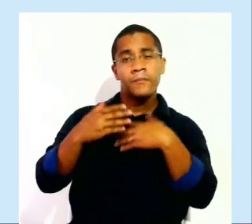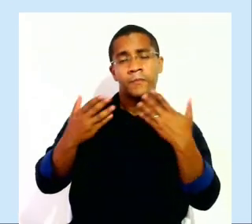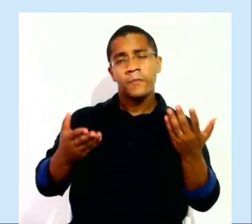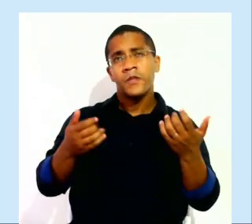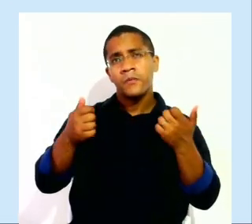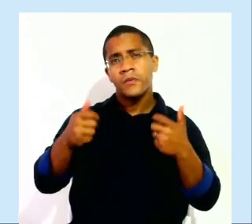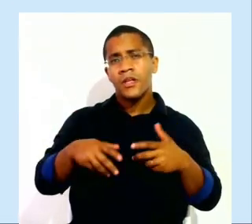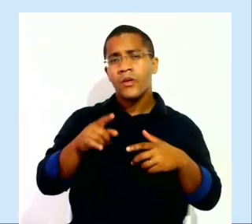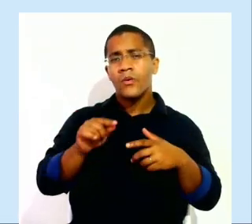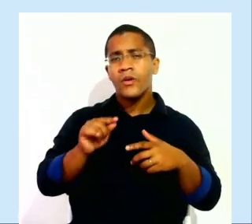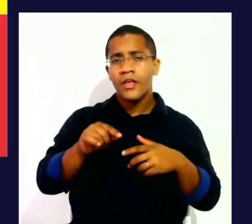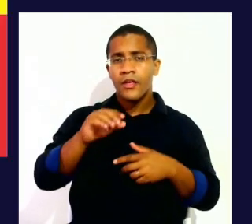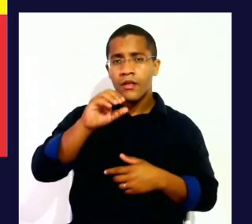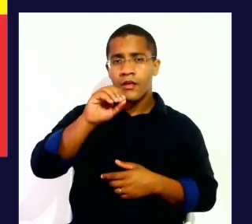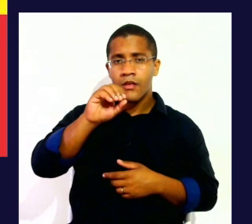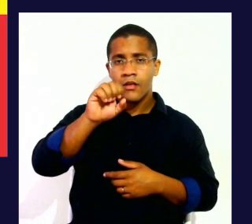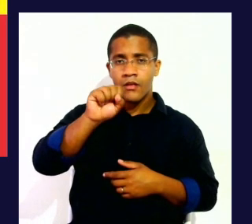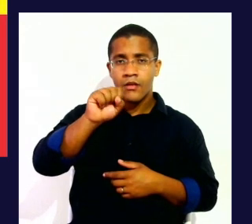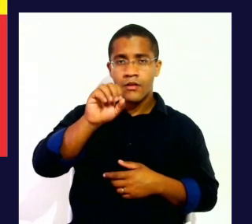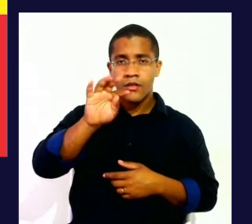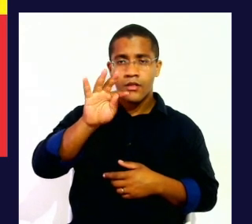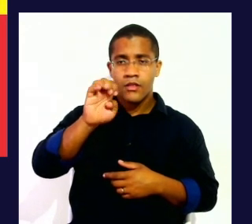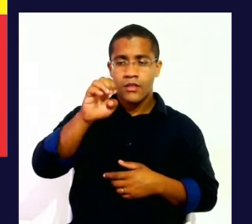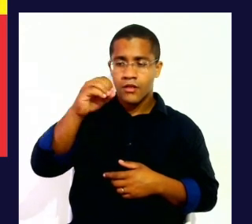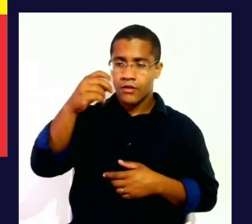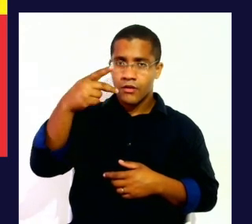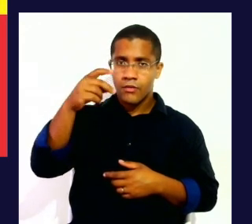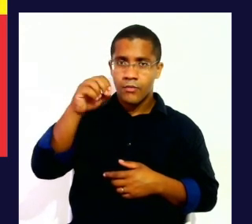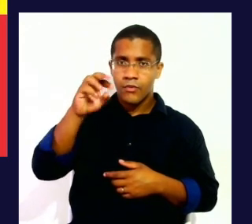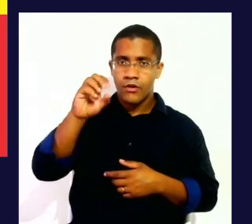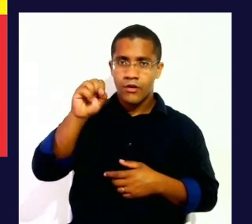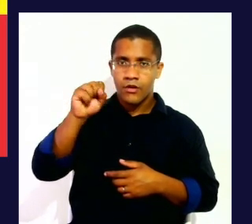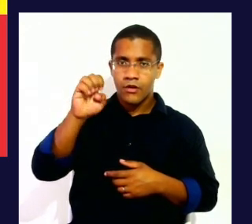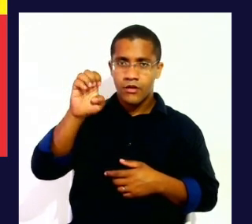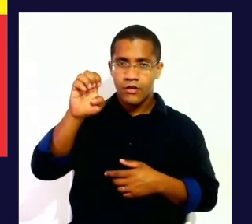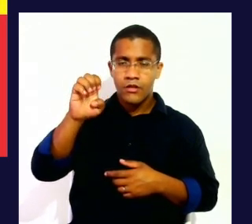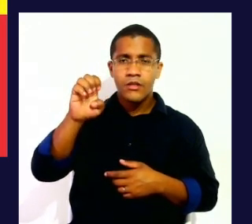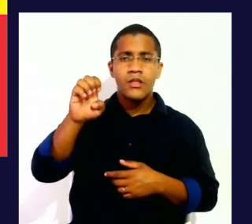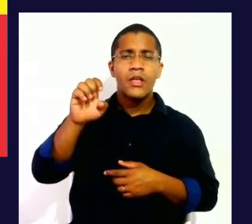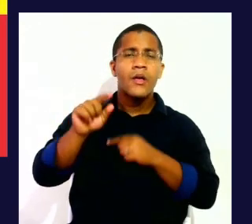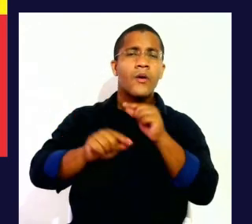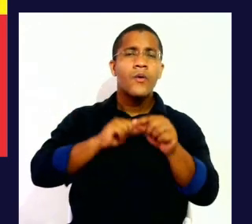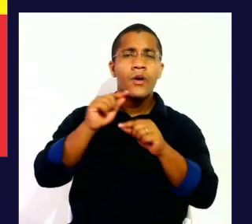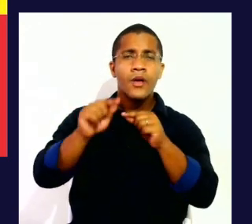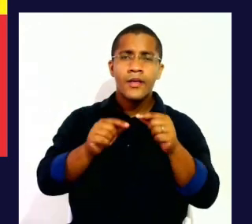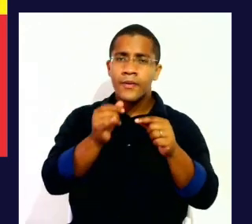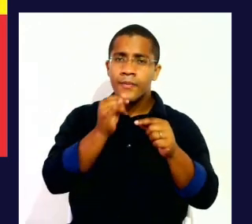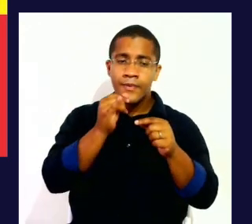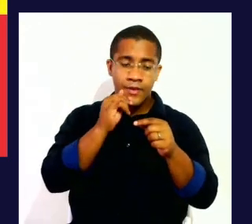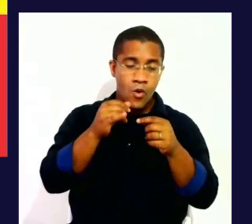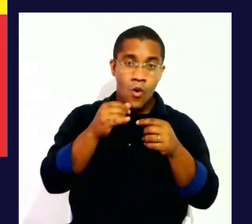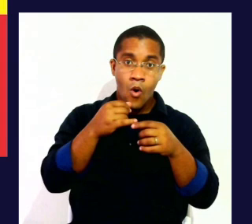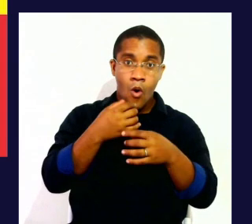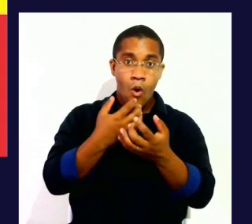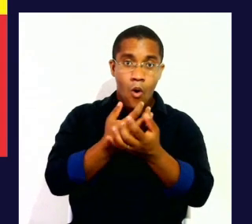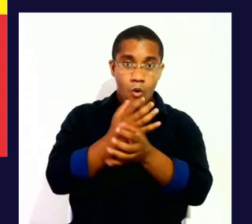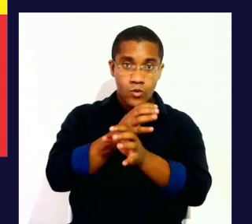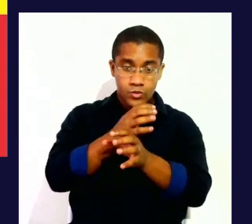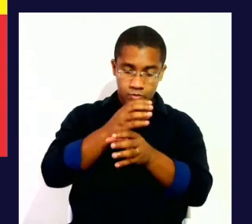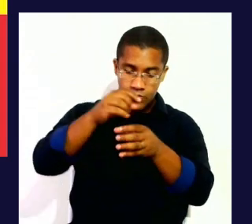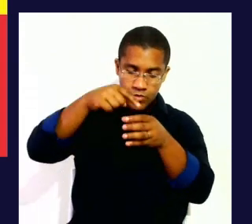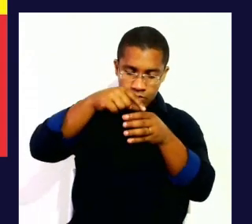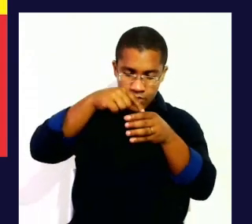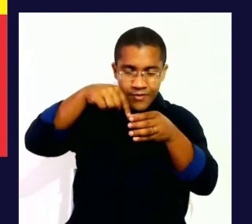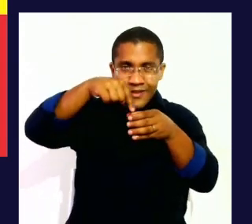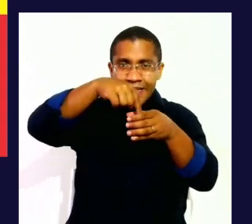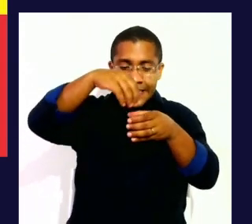chama osteoporose. A osteoporose, na realidade, ela vai ocorrer quando a quantidade de massa